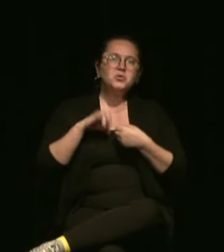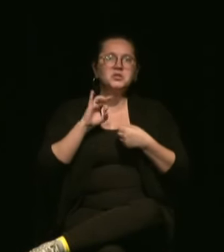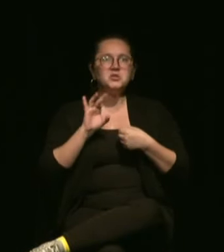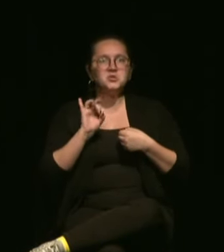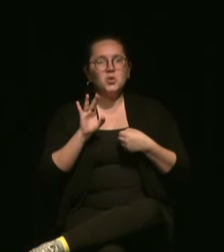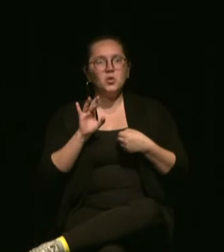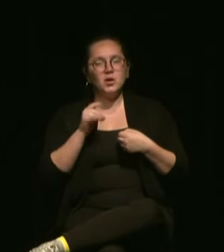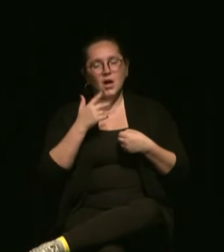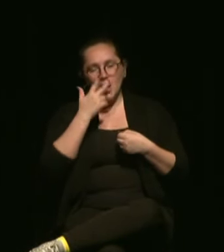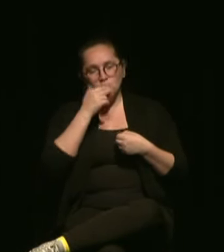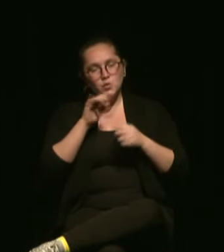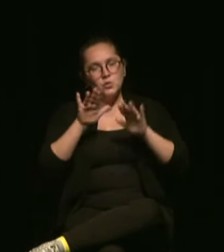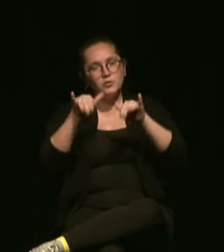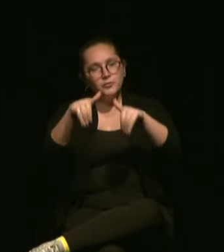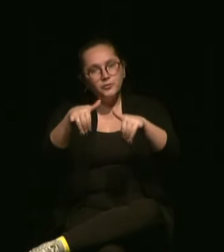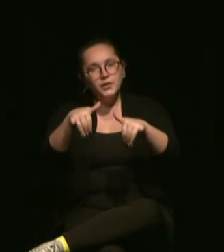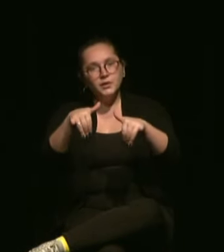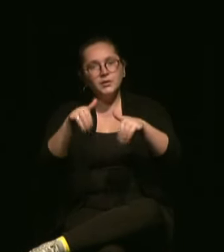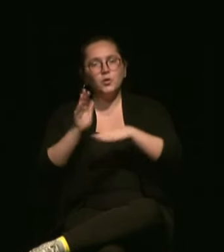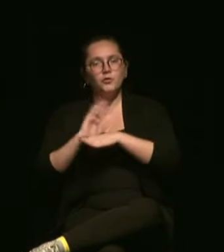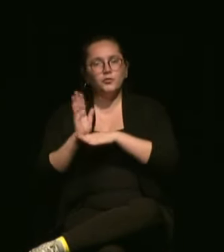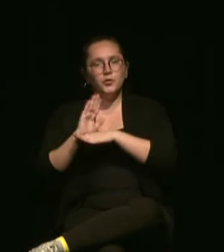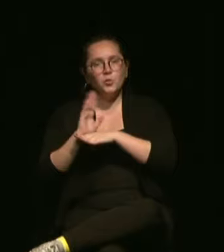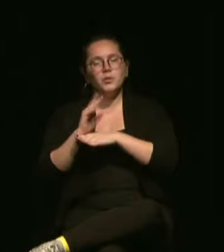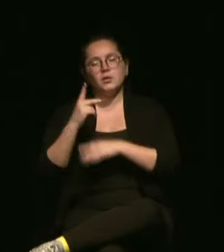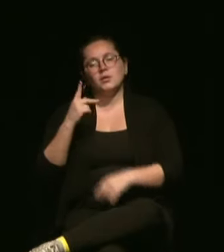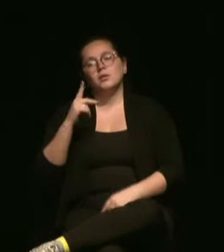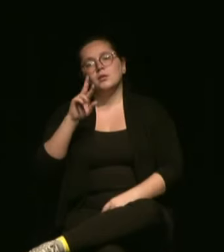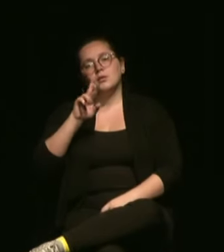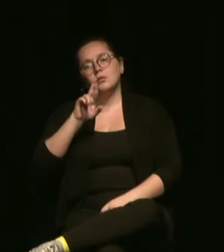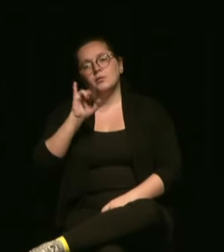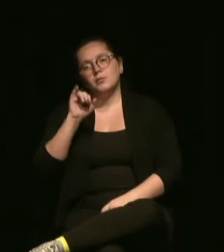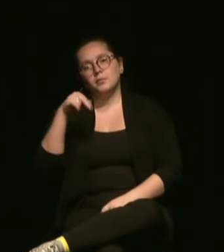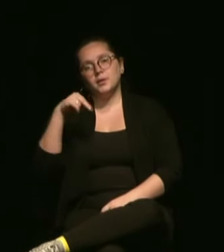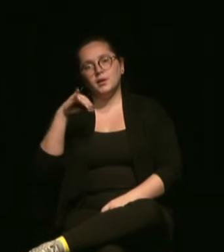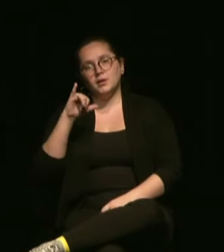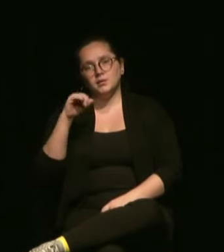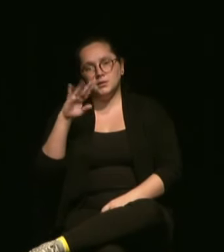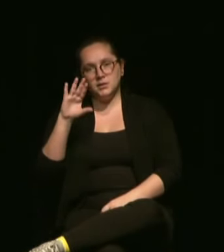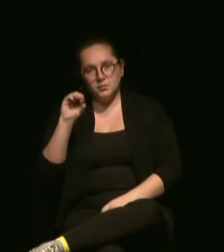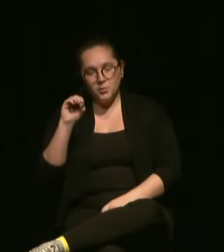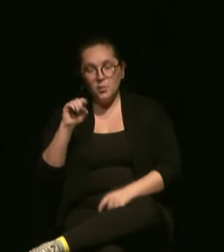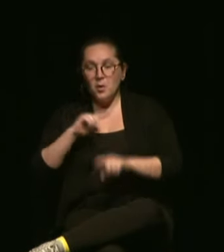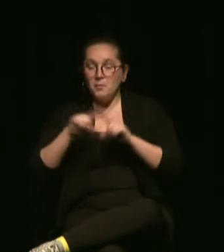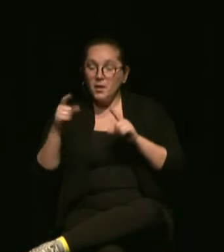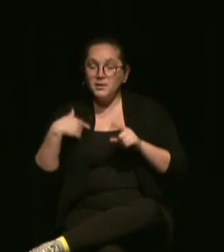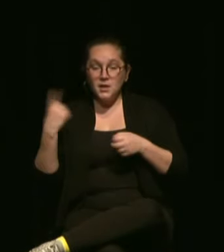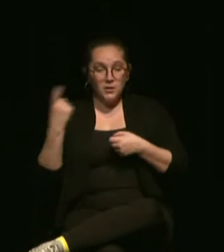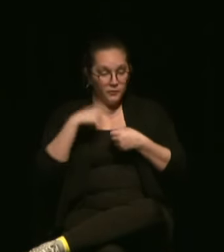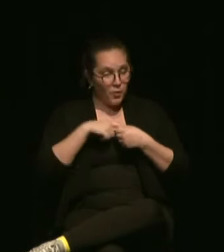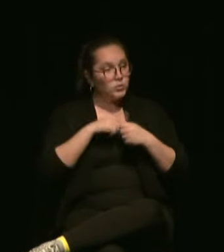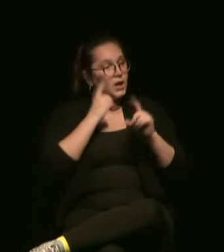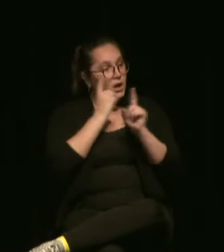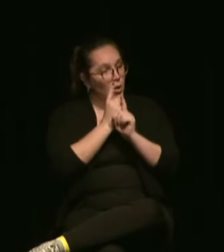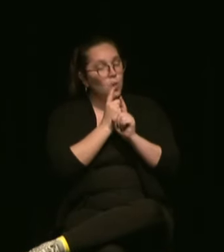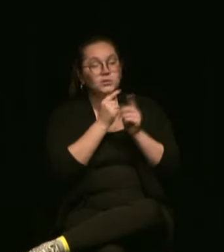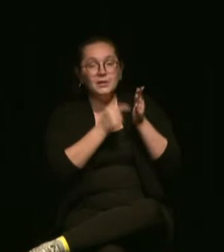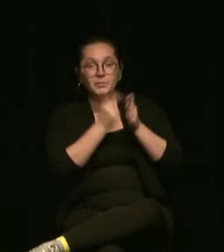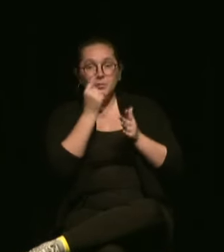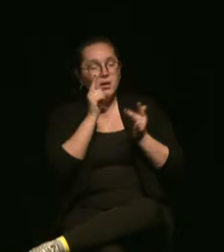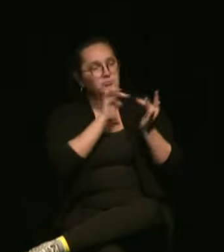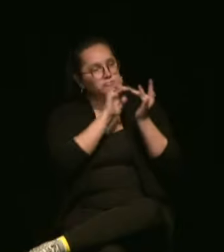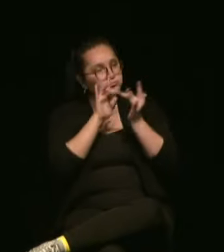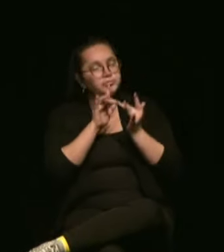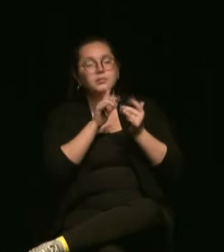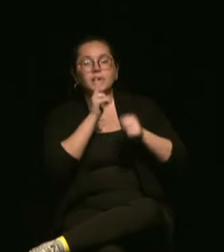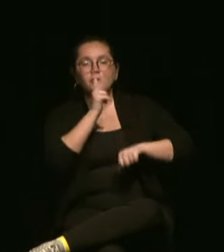Ele volta só no fim do fim e o princípio, mas é uma volta dentro de uma filmagem. Quer dizer, ele encontra aquelas pessoas pela primeira vez, da primeira vez que as filma,